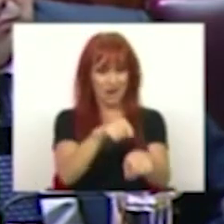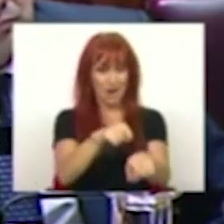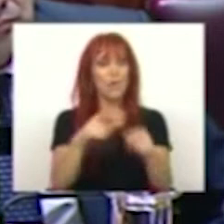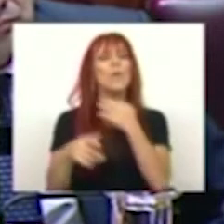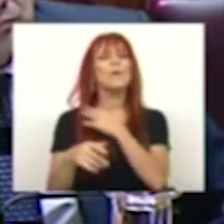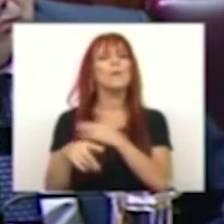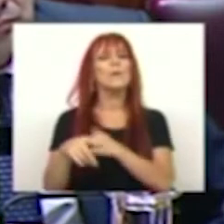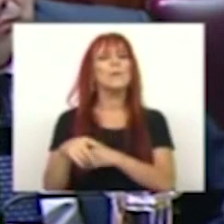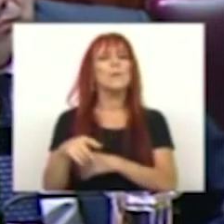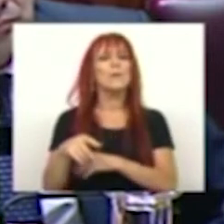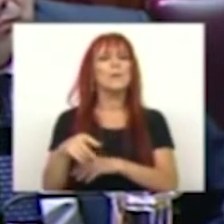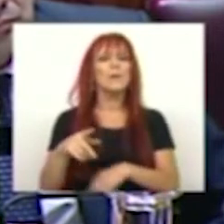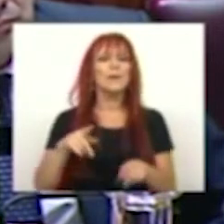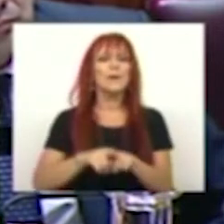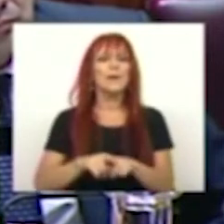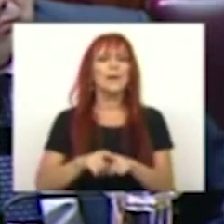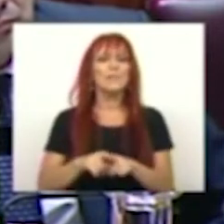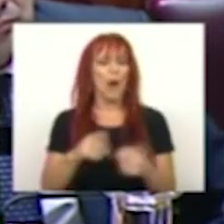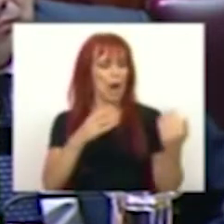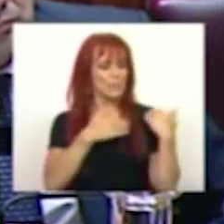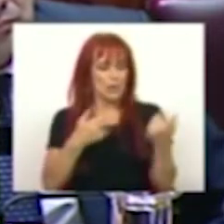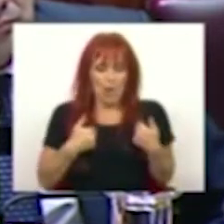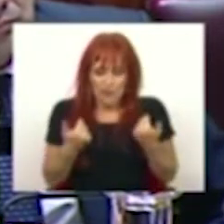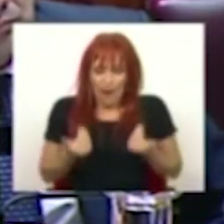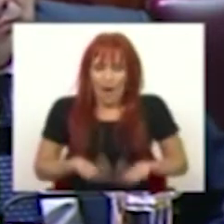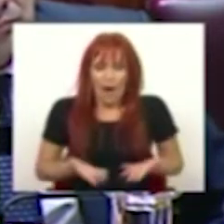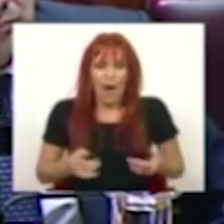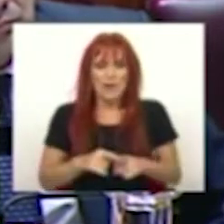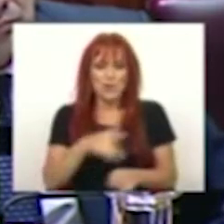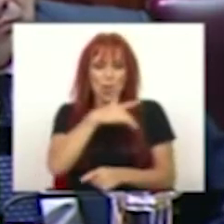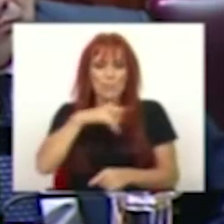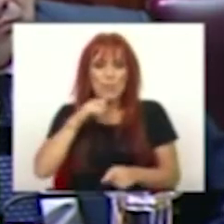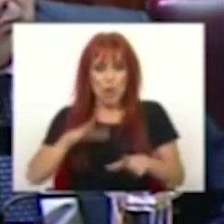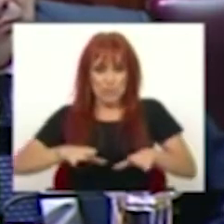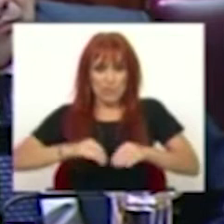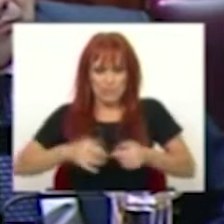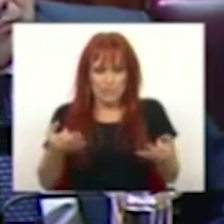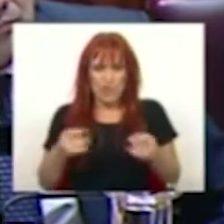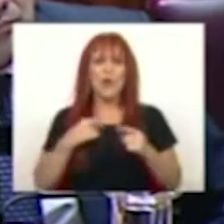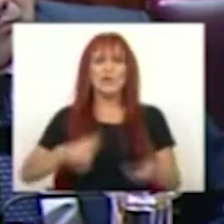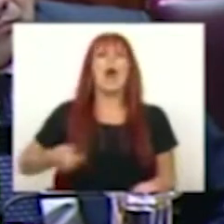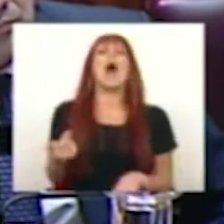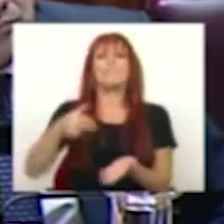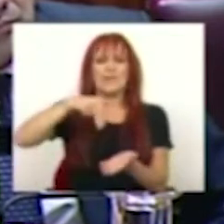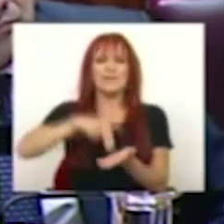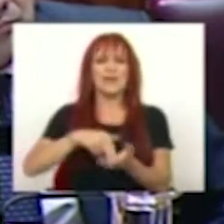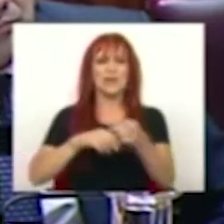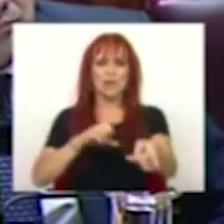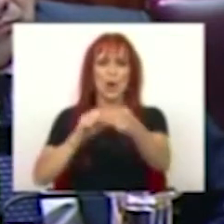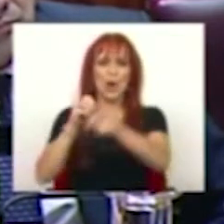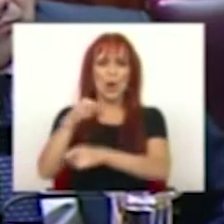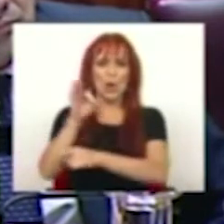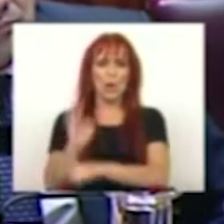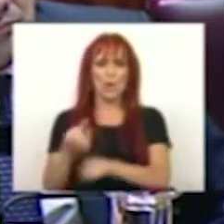e com a responsabilidade que temos dos compromissos que assumimos que nos apresentaremos na